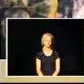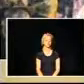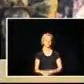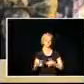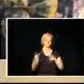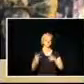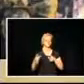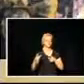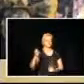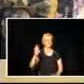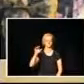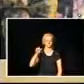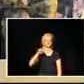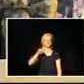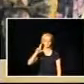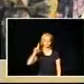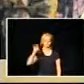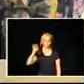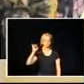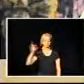do Barreiro, neste município.